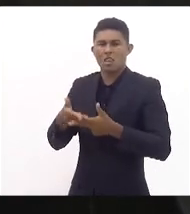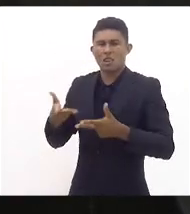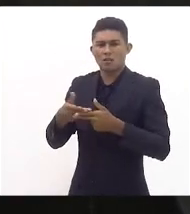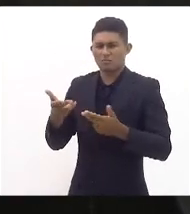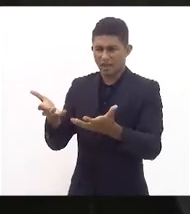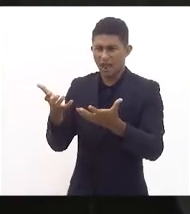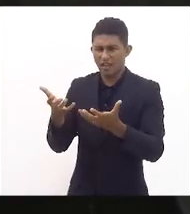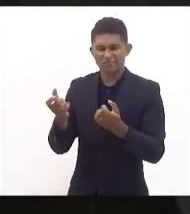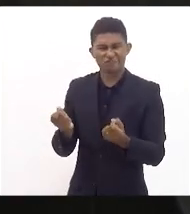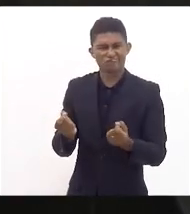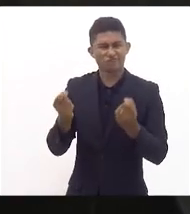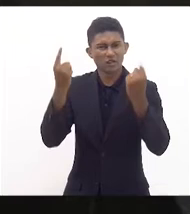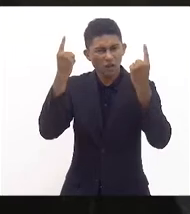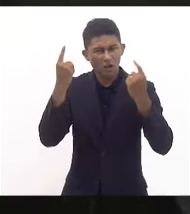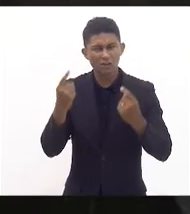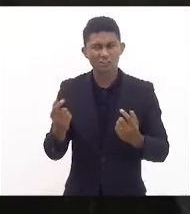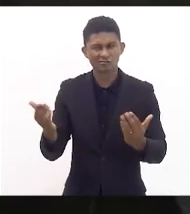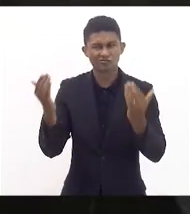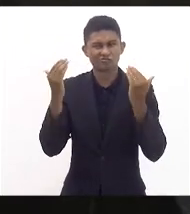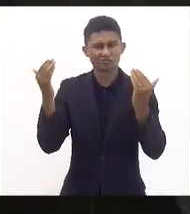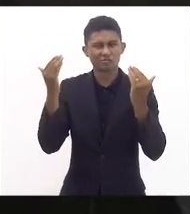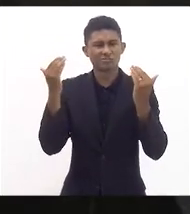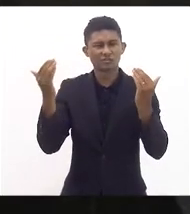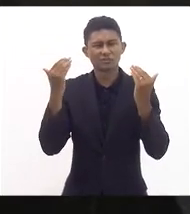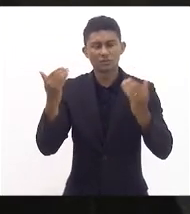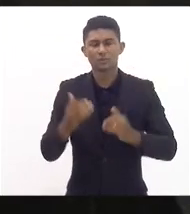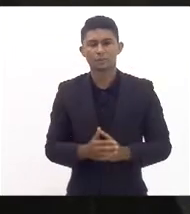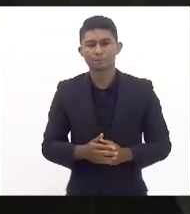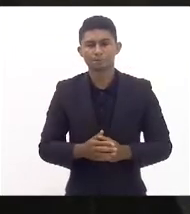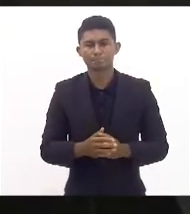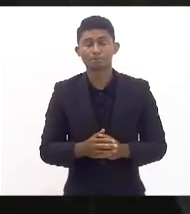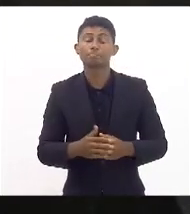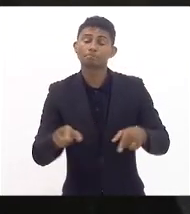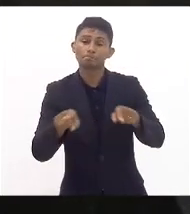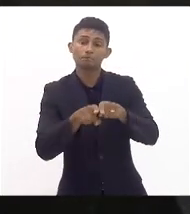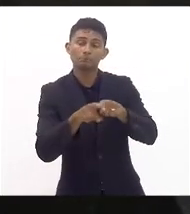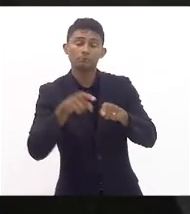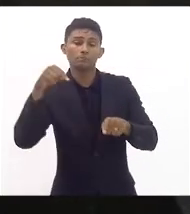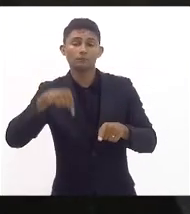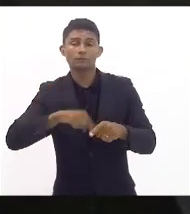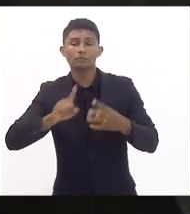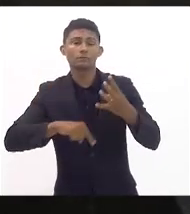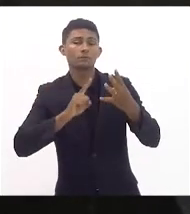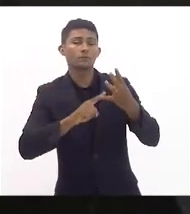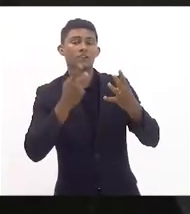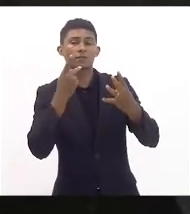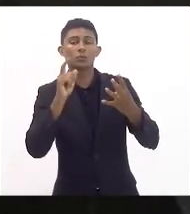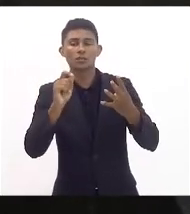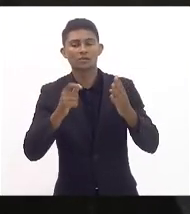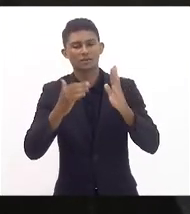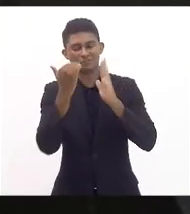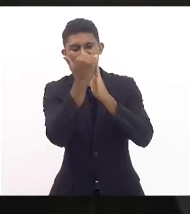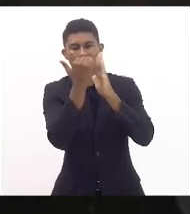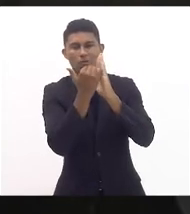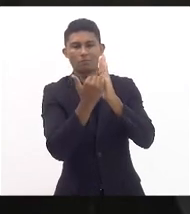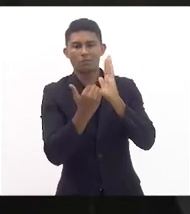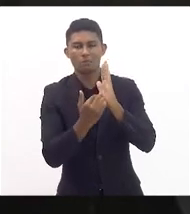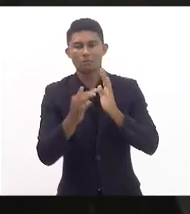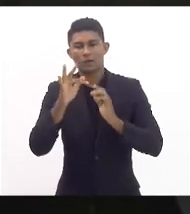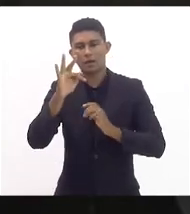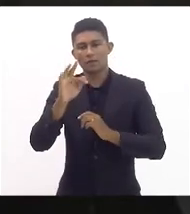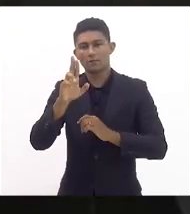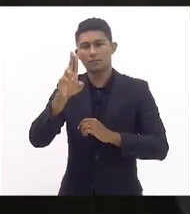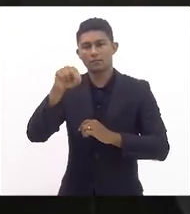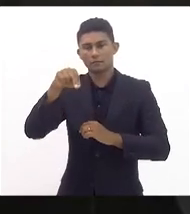desse angu tem caroço, não é? E falar aqui agora sobre a questão da regularização fundiária, não é? Porque, além de